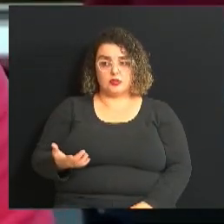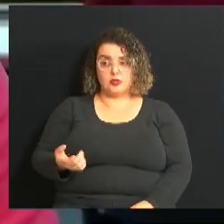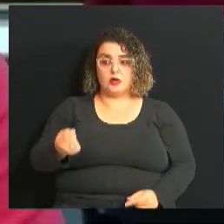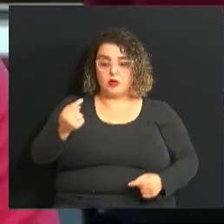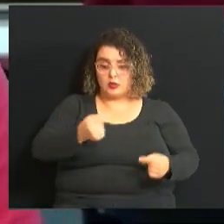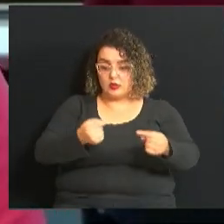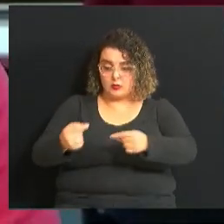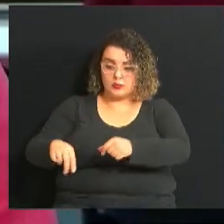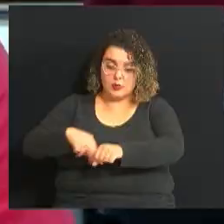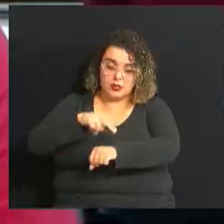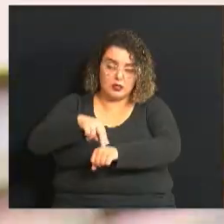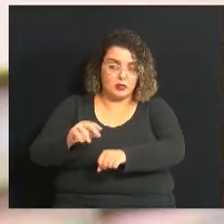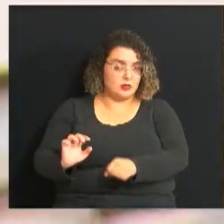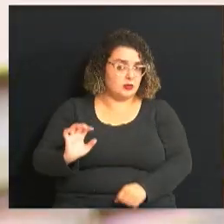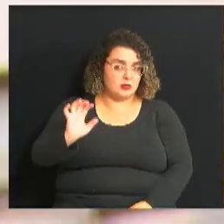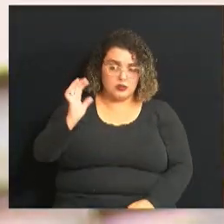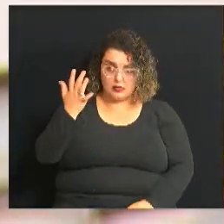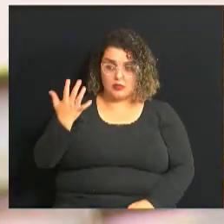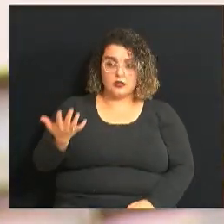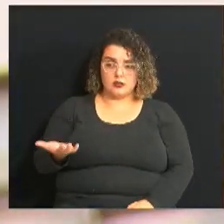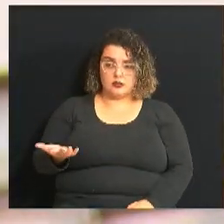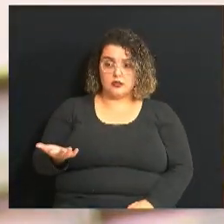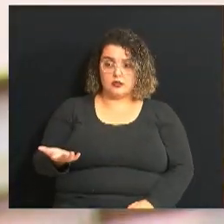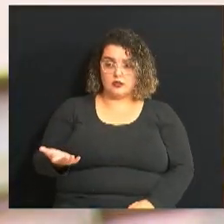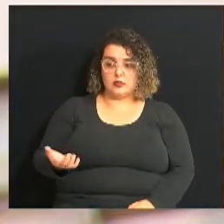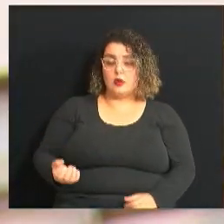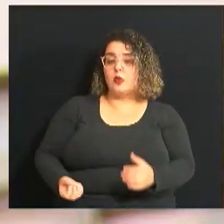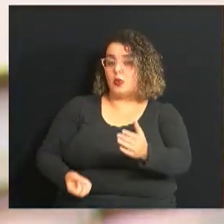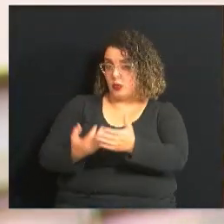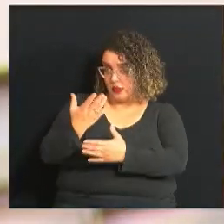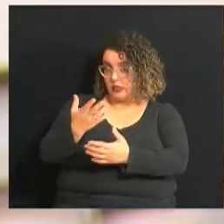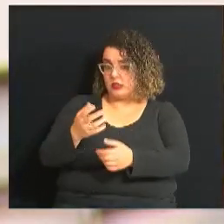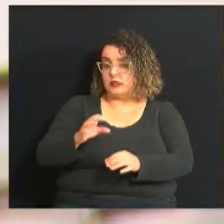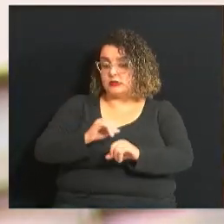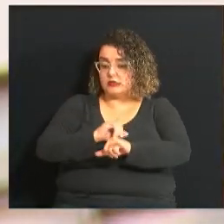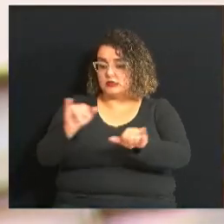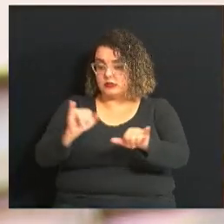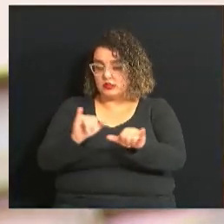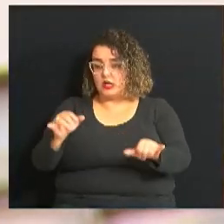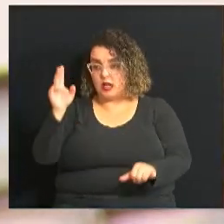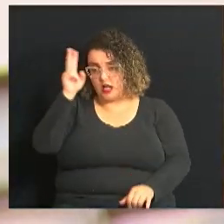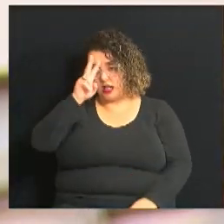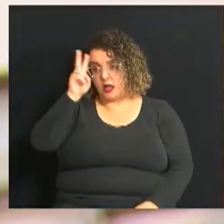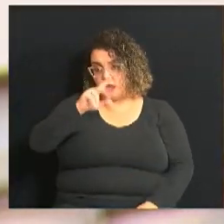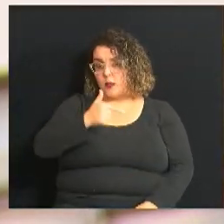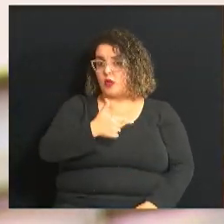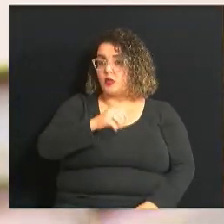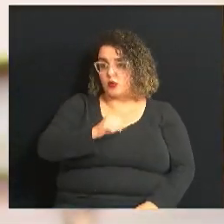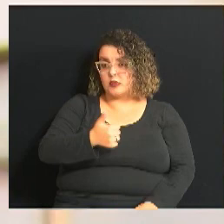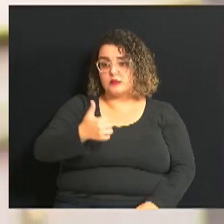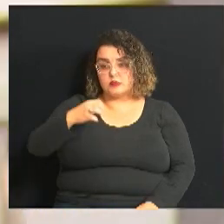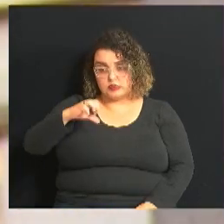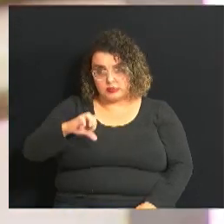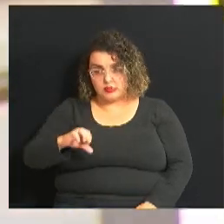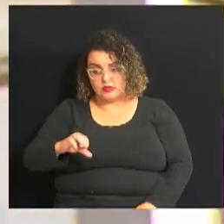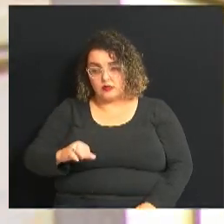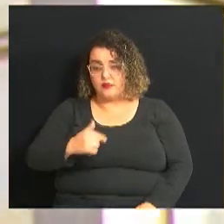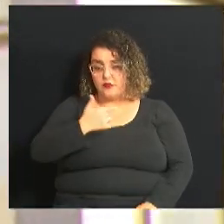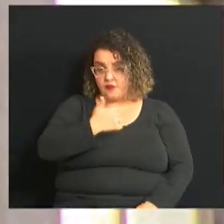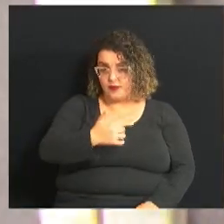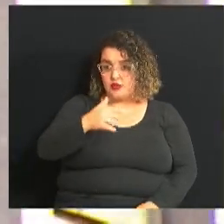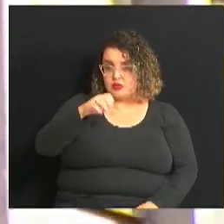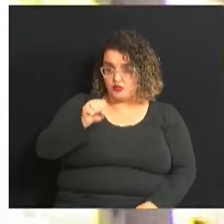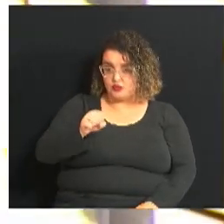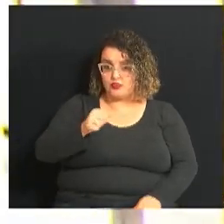debate nacional que está colocado Então mas os idealizadores da campanha lembram que em 2019 28